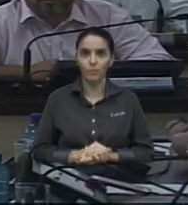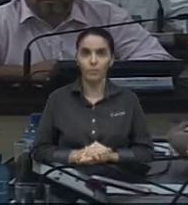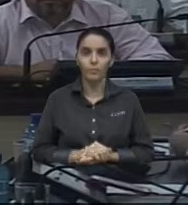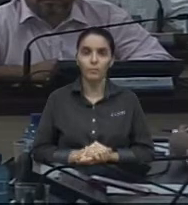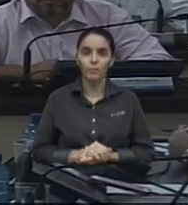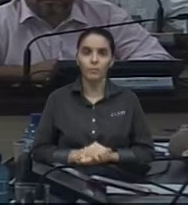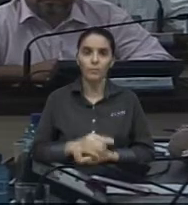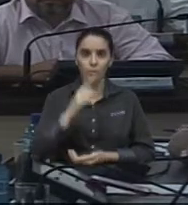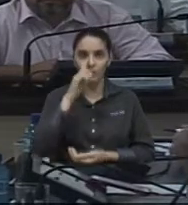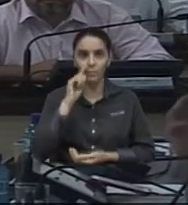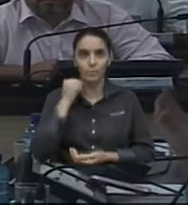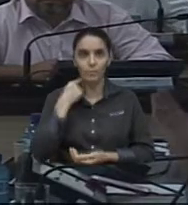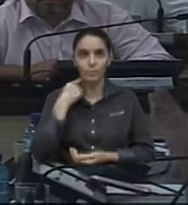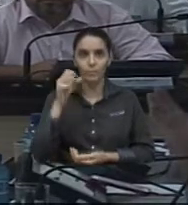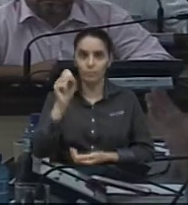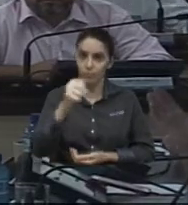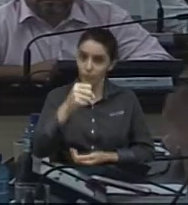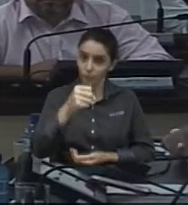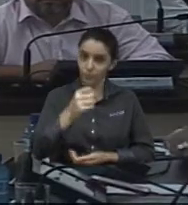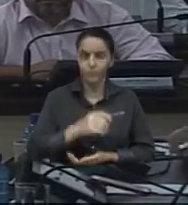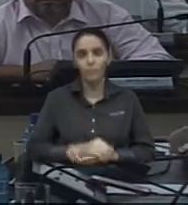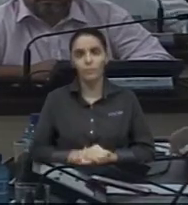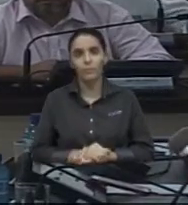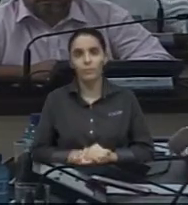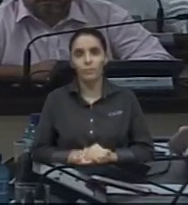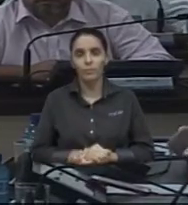Vereador Newton. Sim.